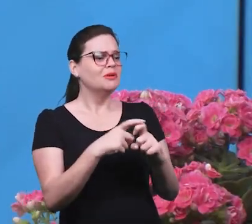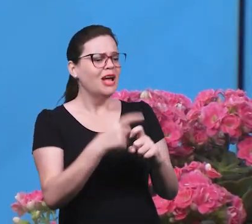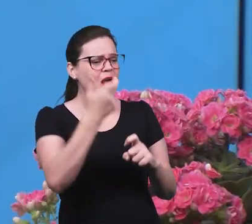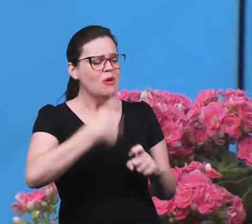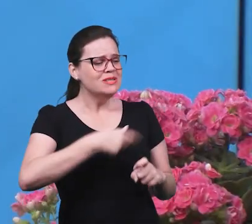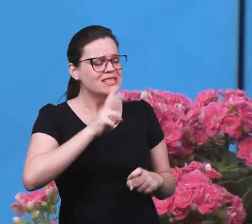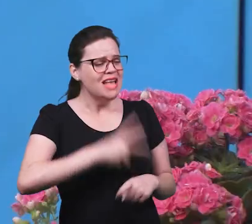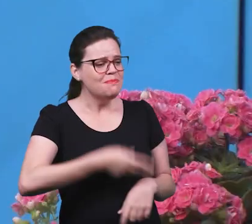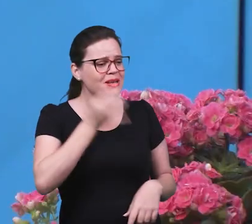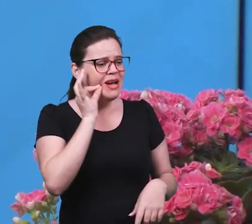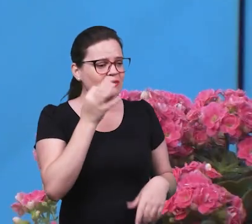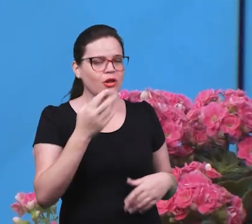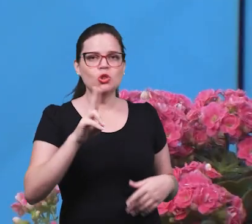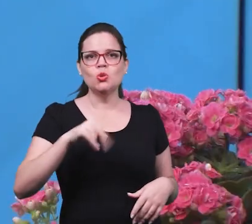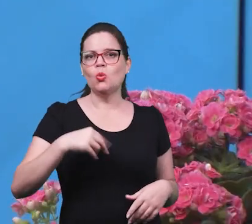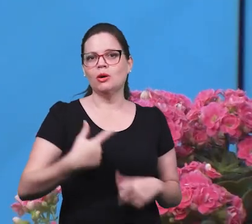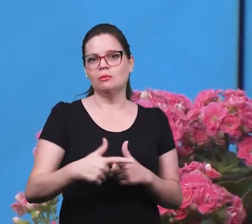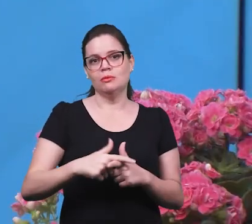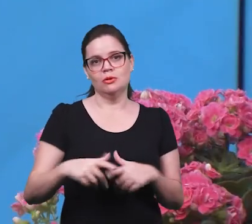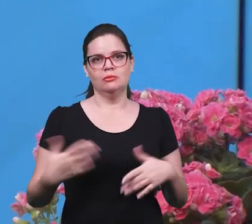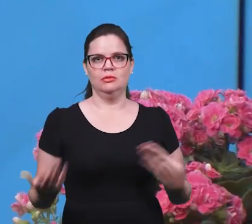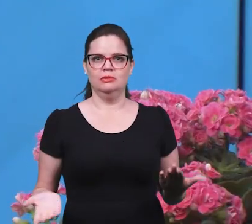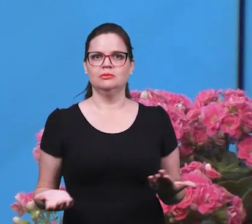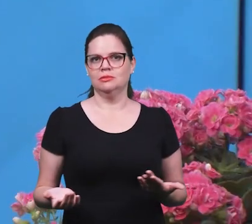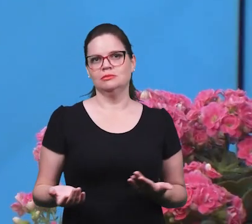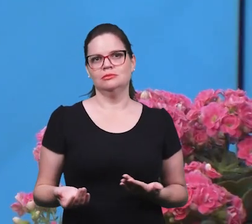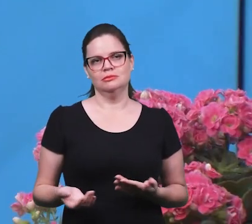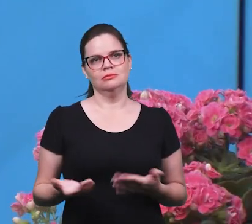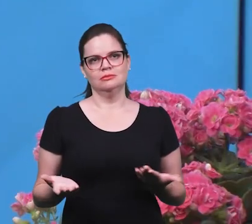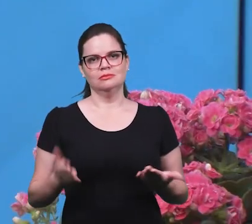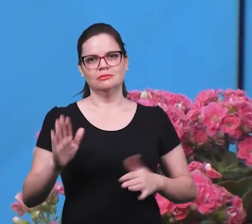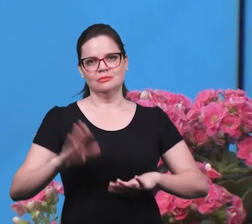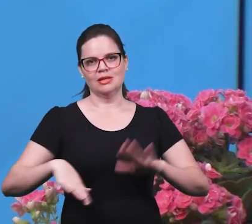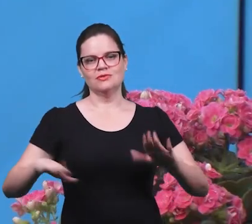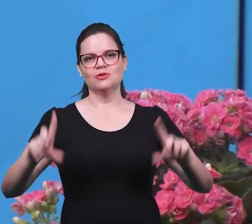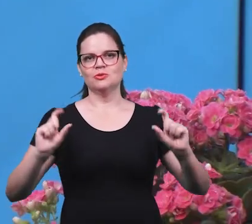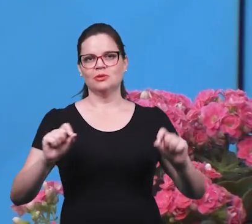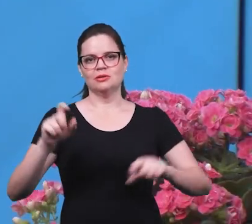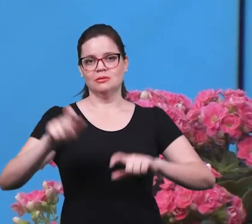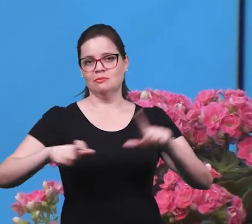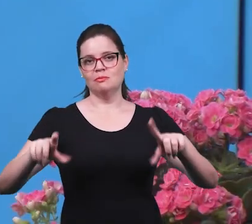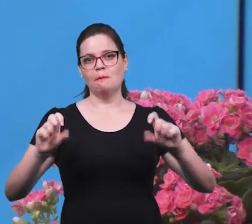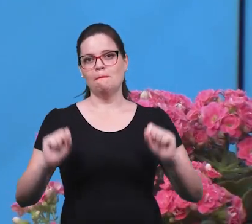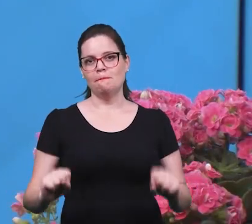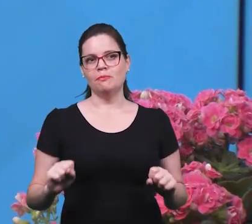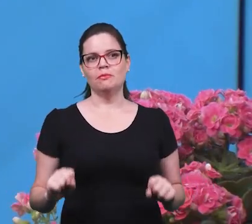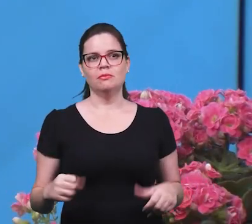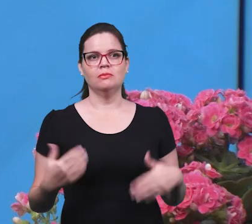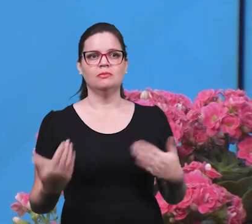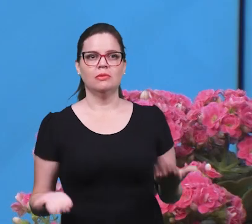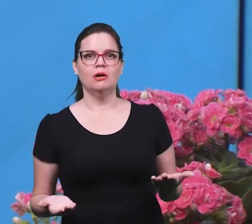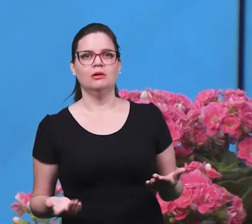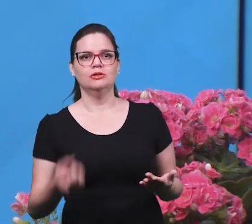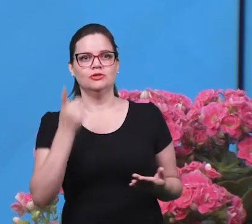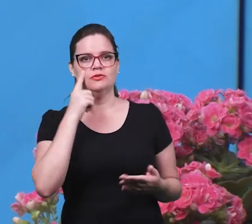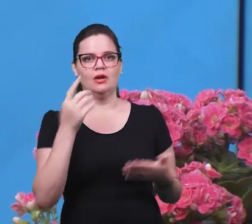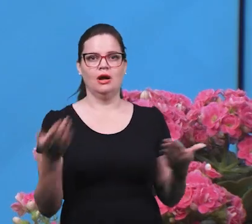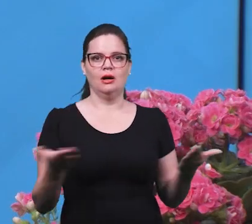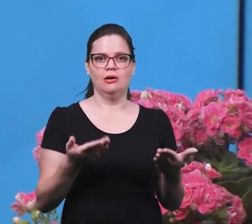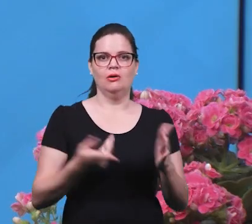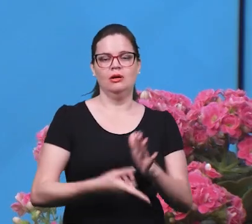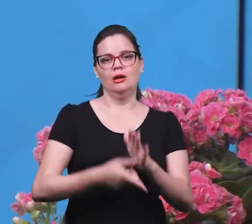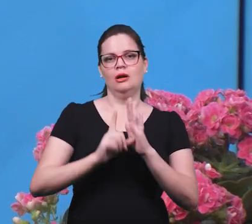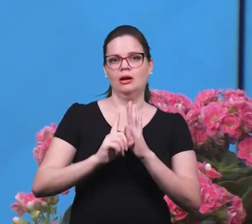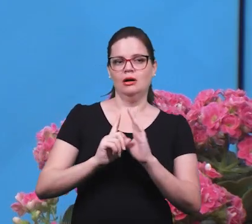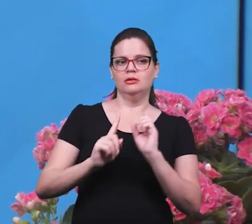toda e nunca tive problema. Então, às vezes, o paciente pode medir antes e depois, ver se